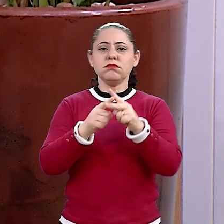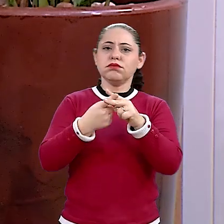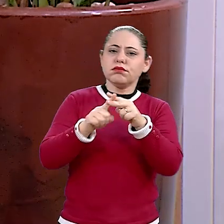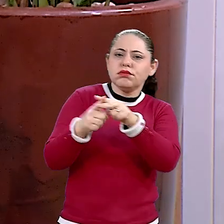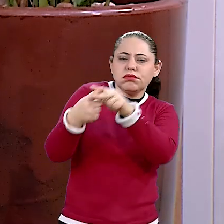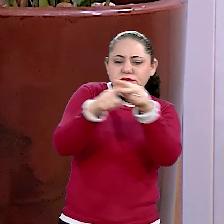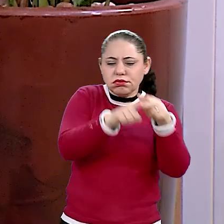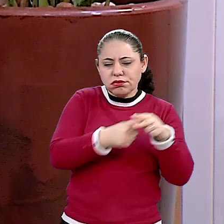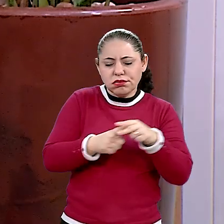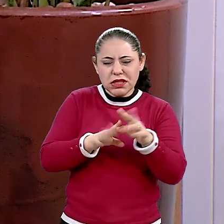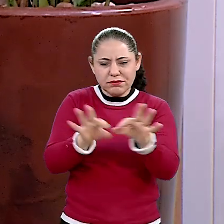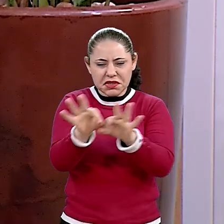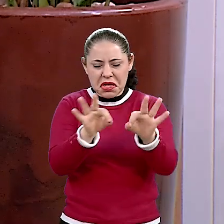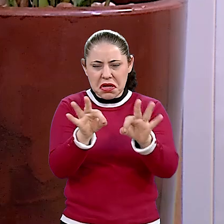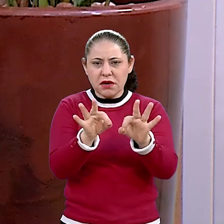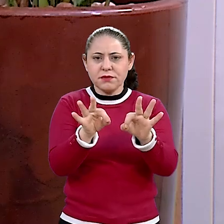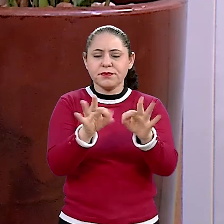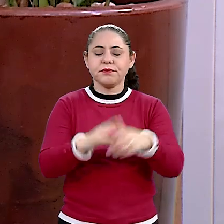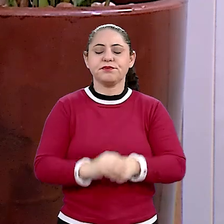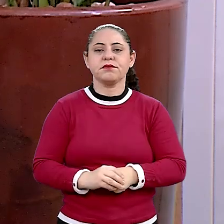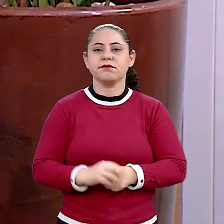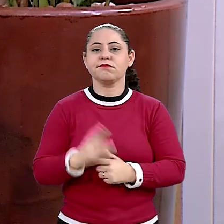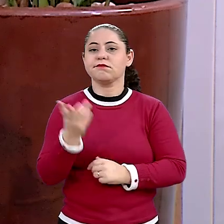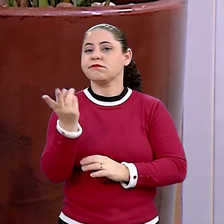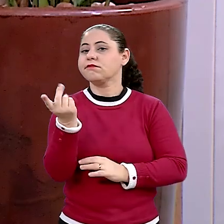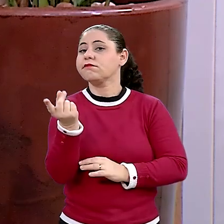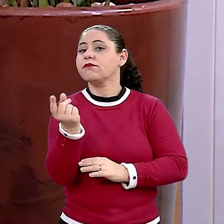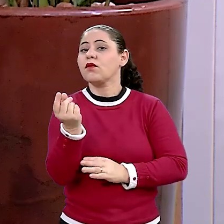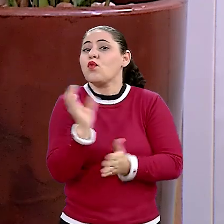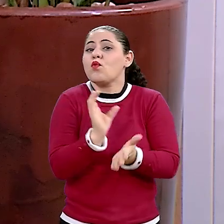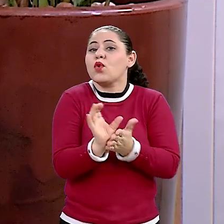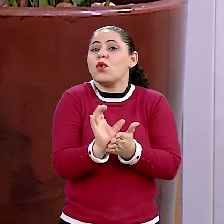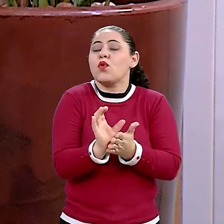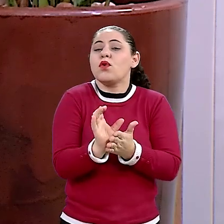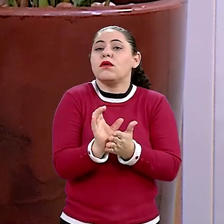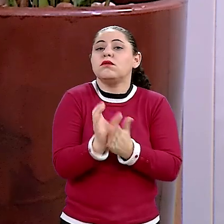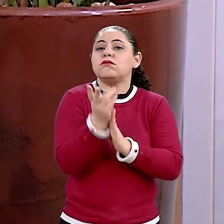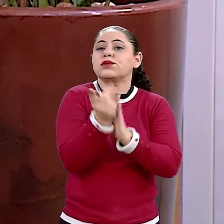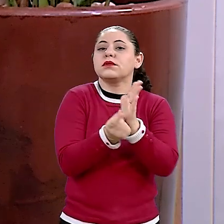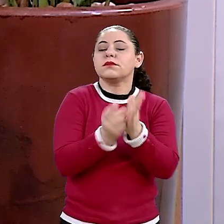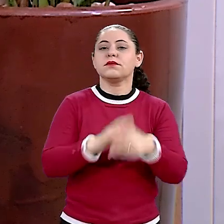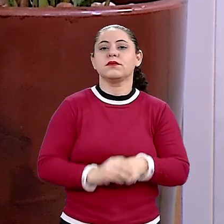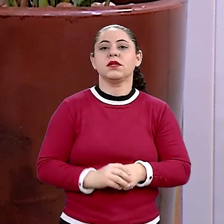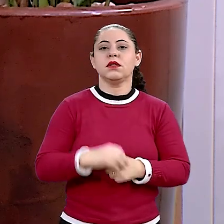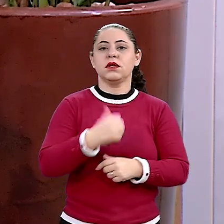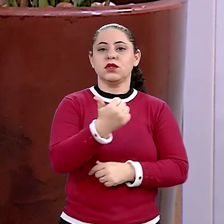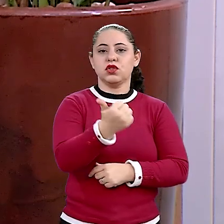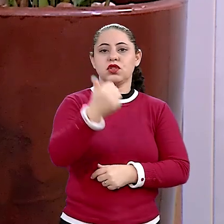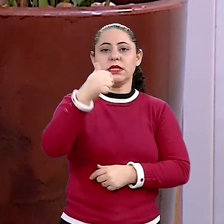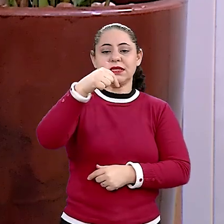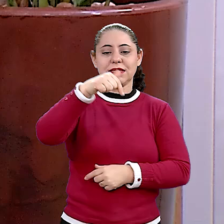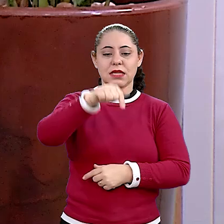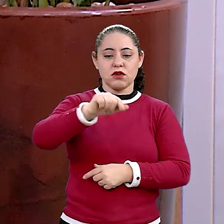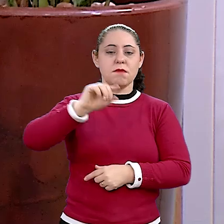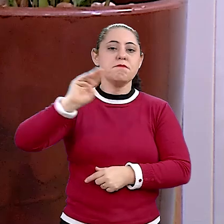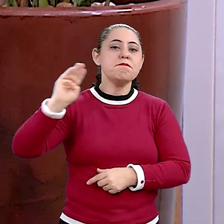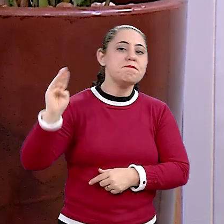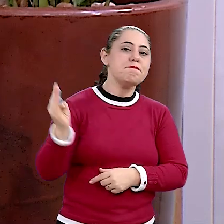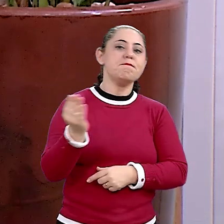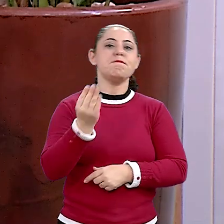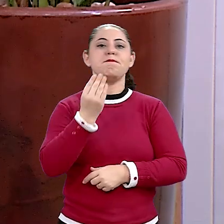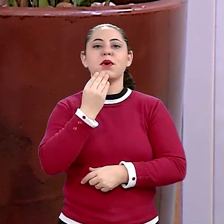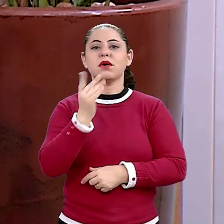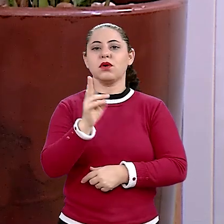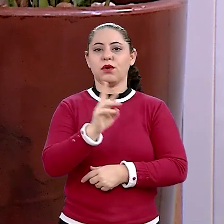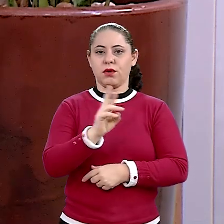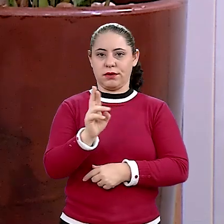esses investimentos. De que valor são esses novos investimentos orçados? Da ordem de 17 bilhões